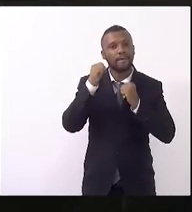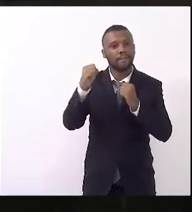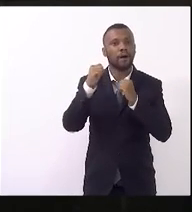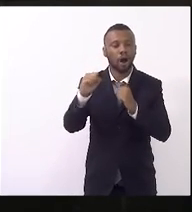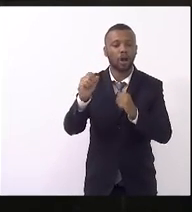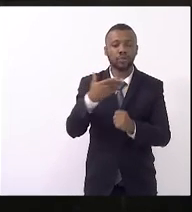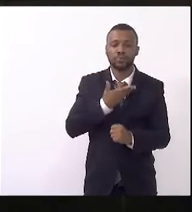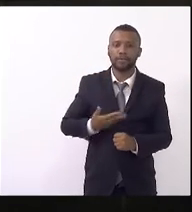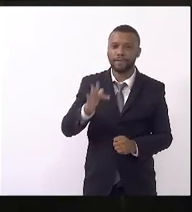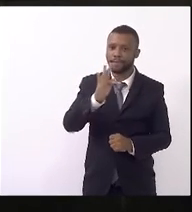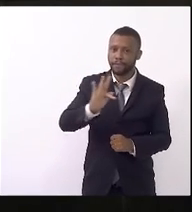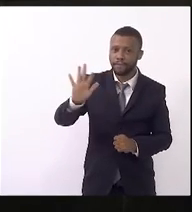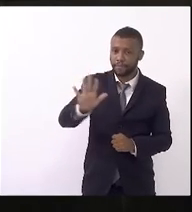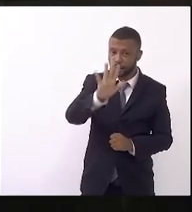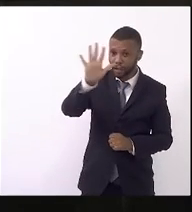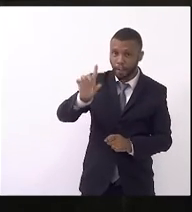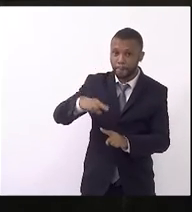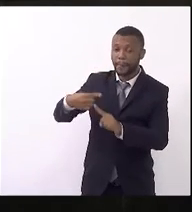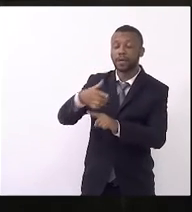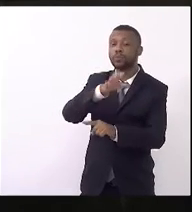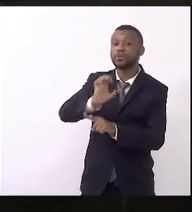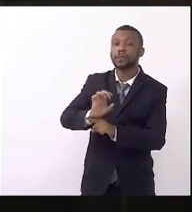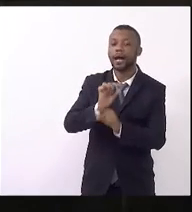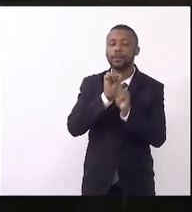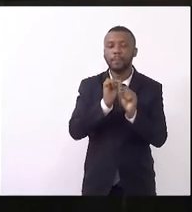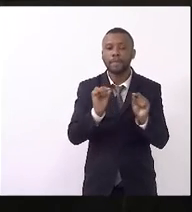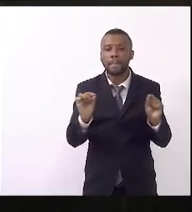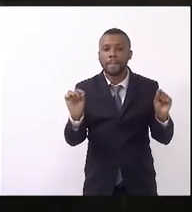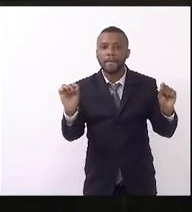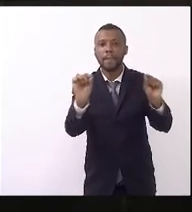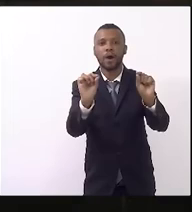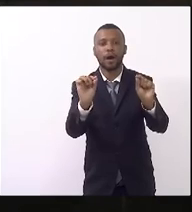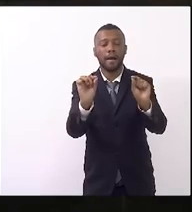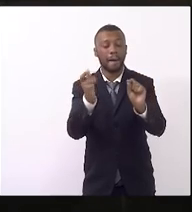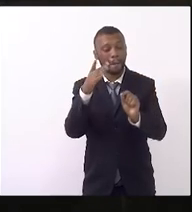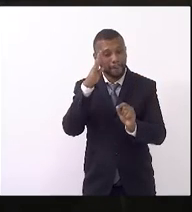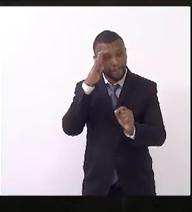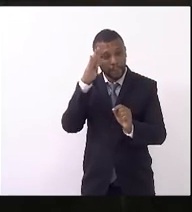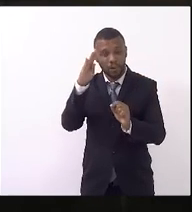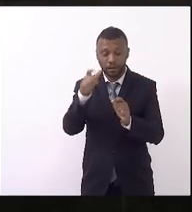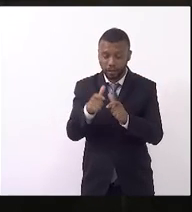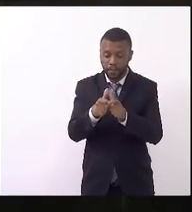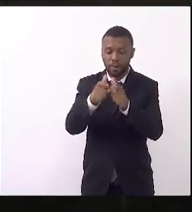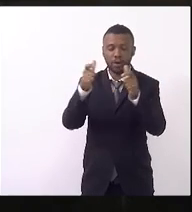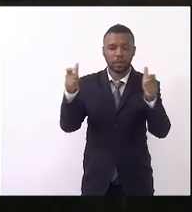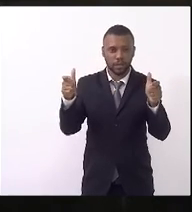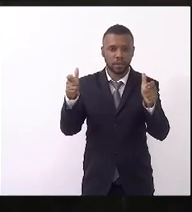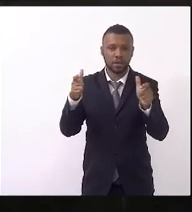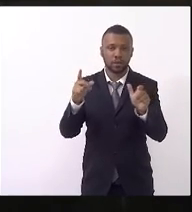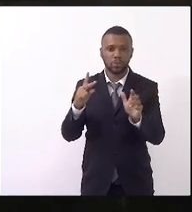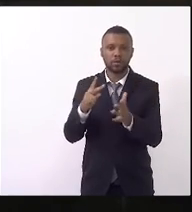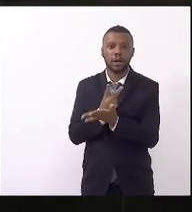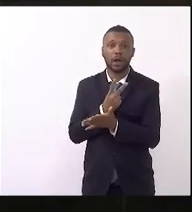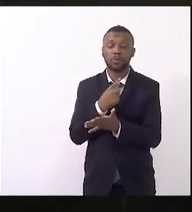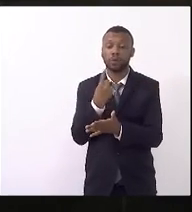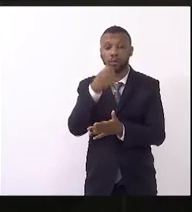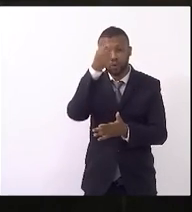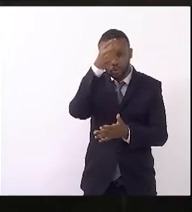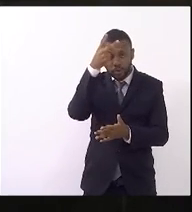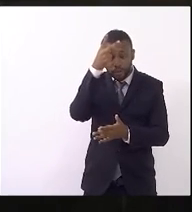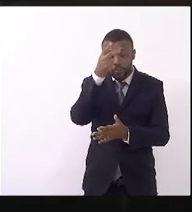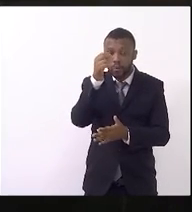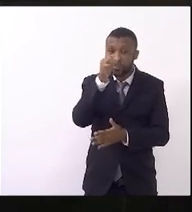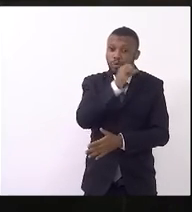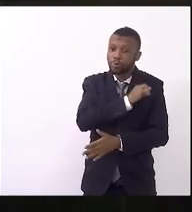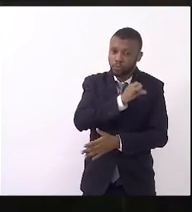União e dos Estados. Na maior parte dos casos, os nossos municípios fluminenses e, de